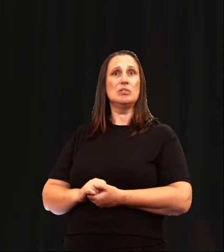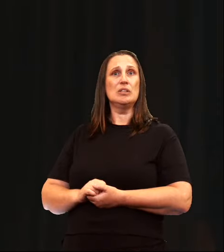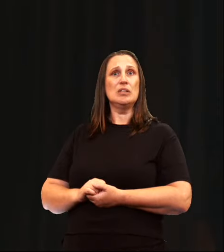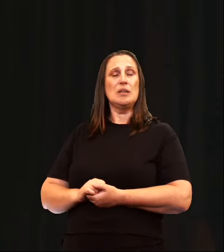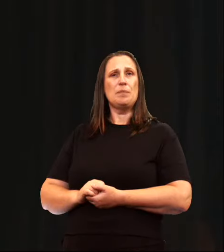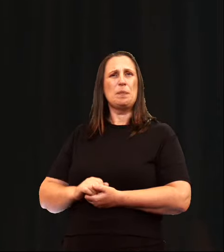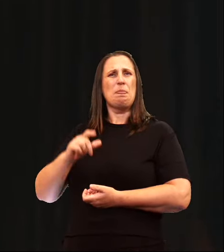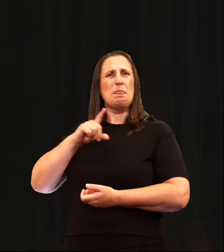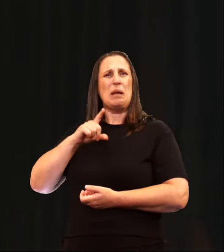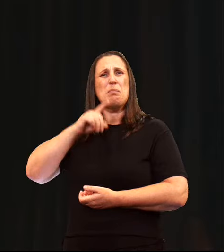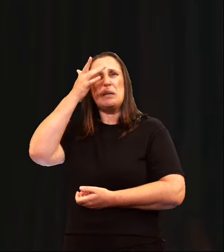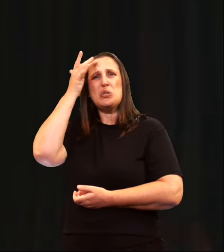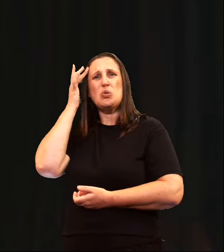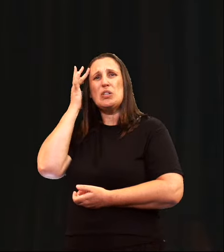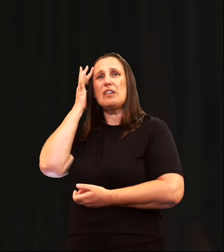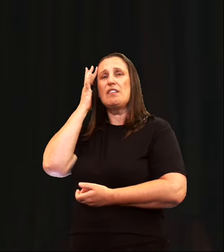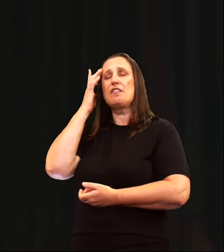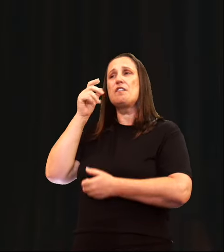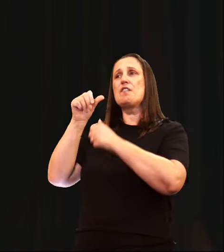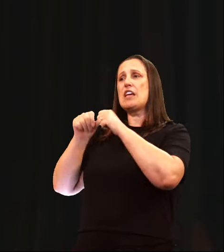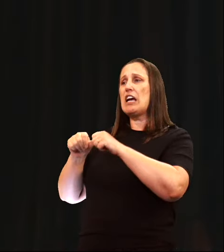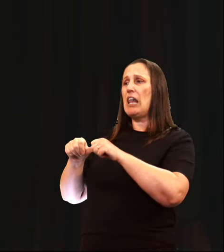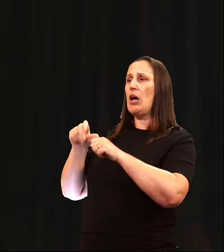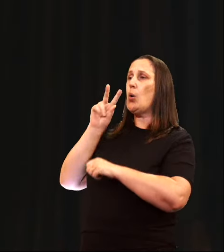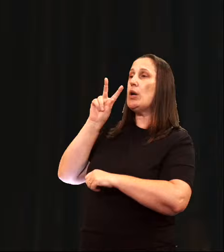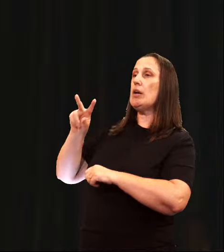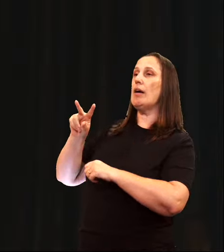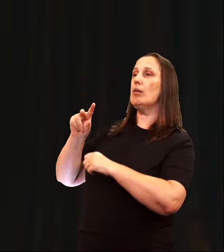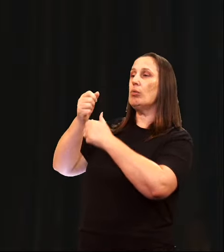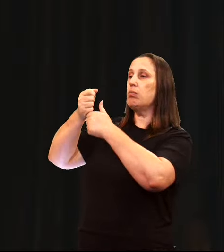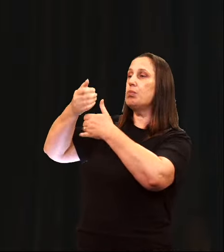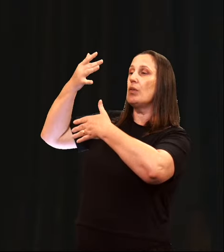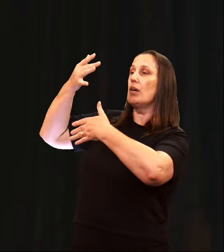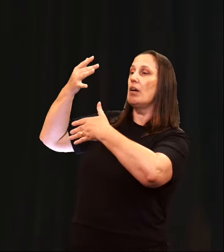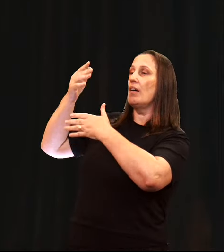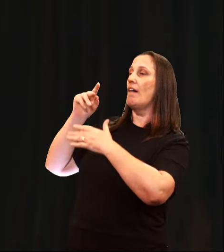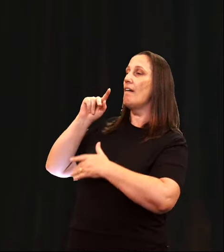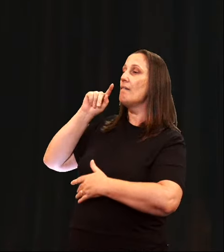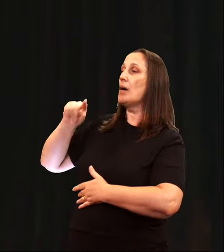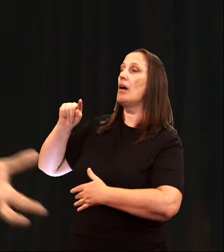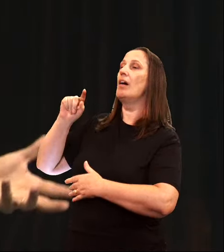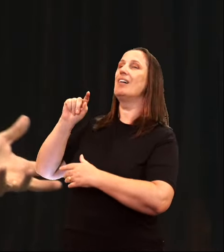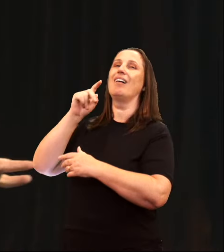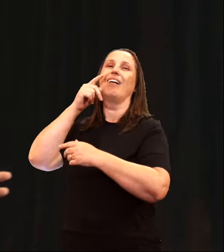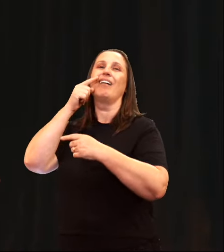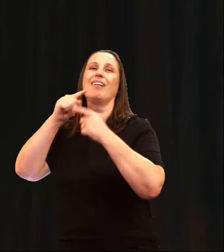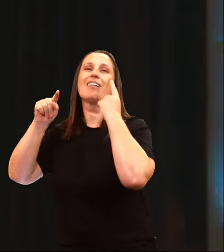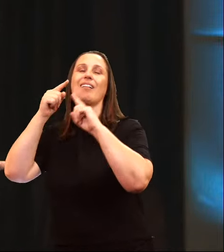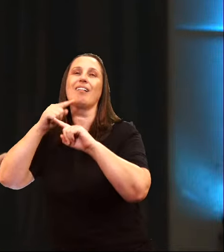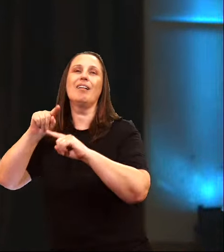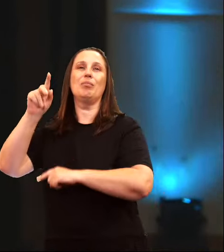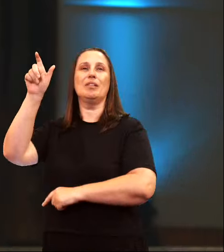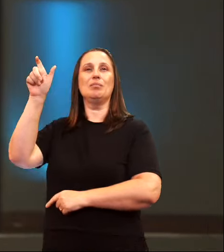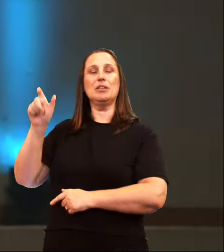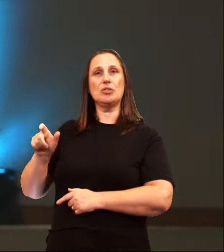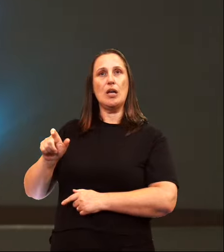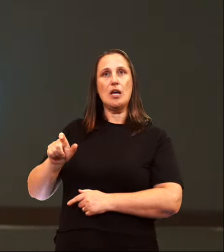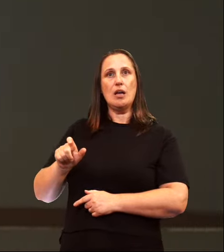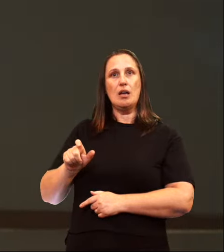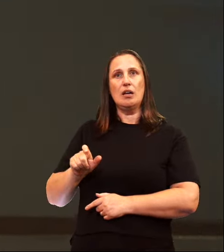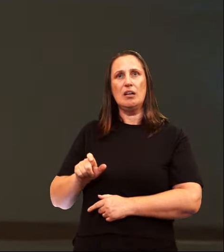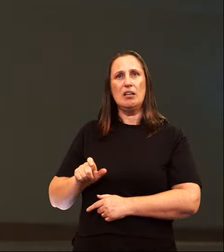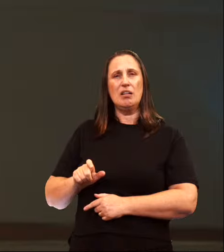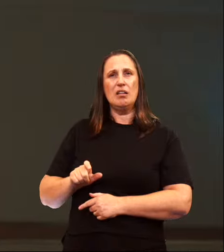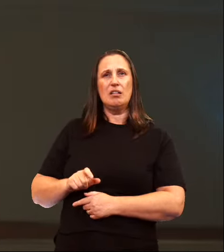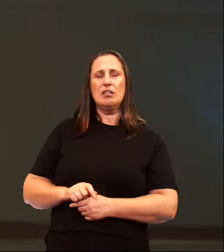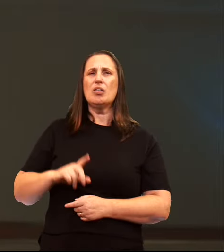O cara fica lá o dia inteiro só reclamando, né? É impressionante a nossa capacidade de